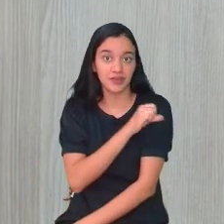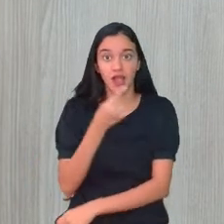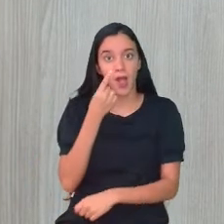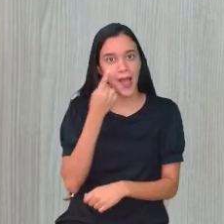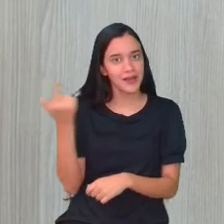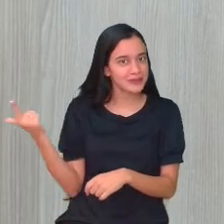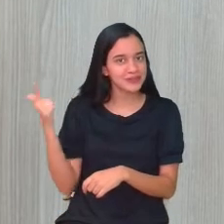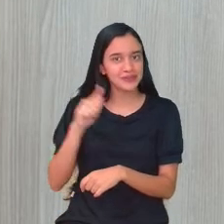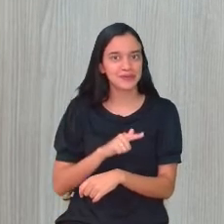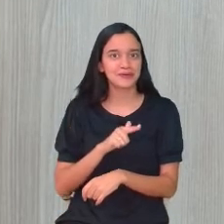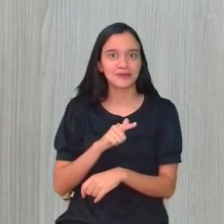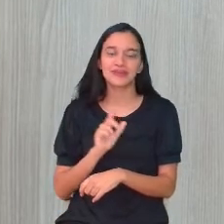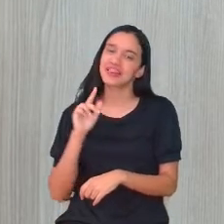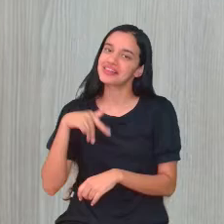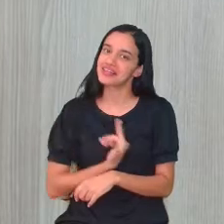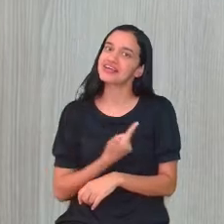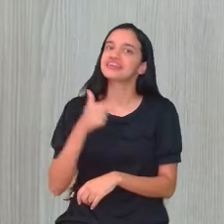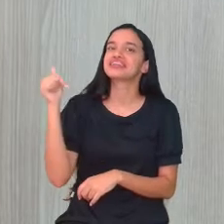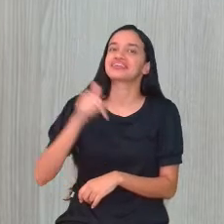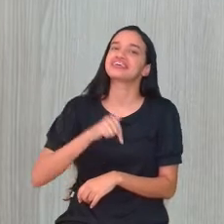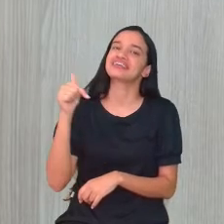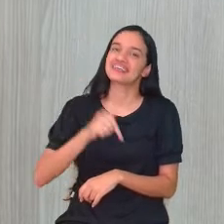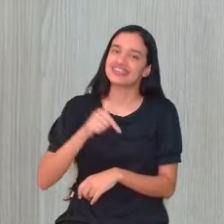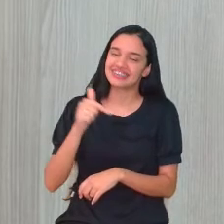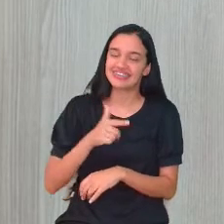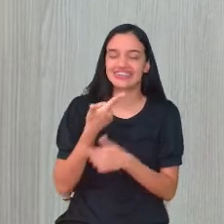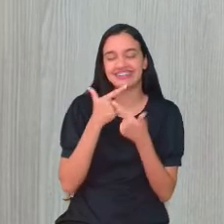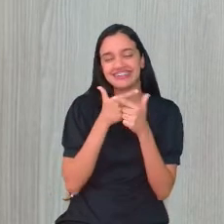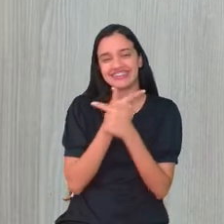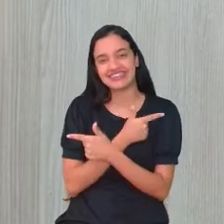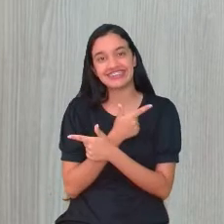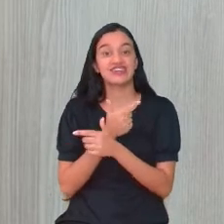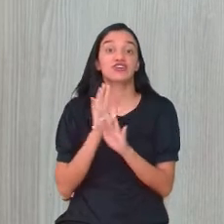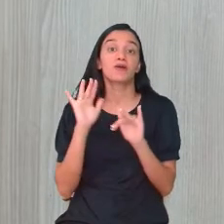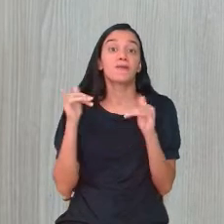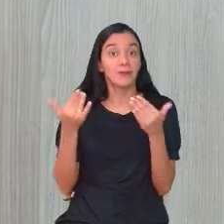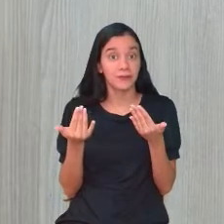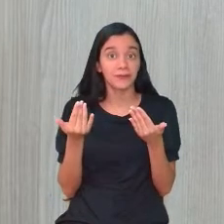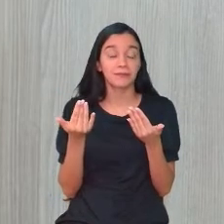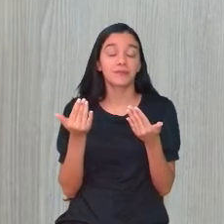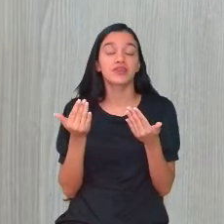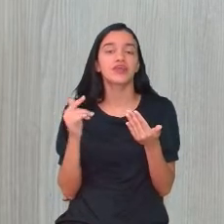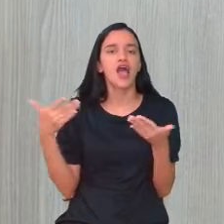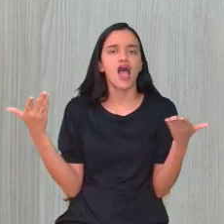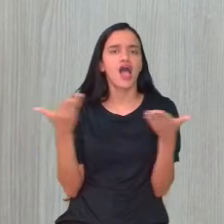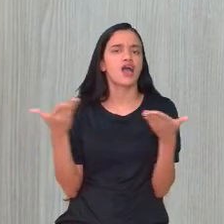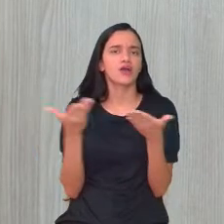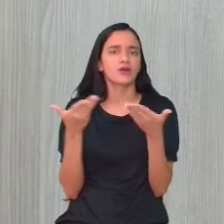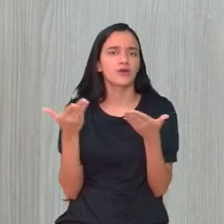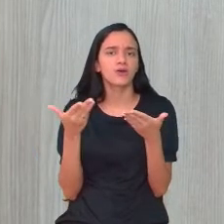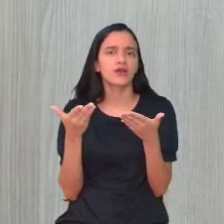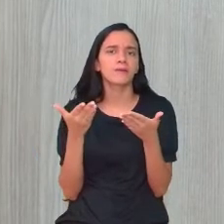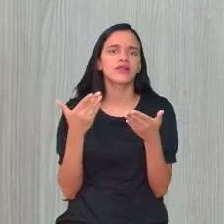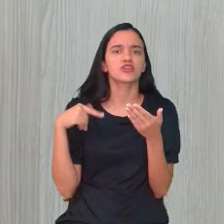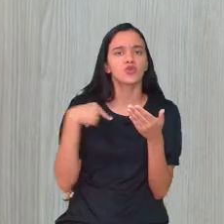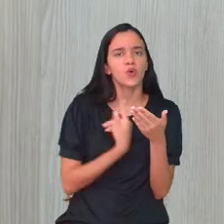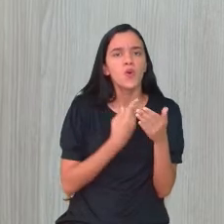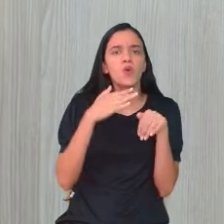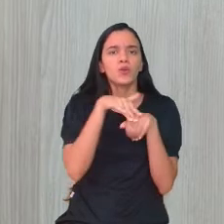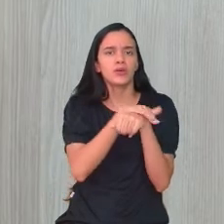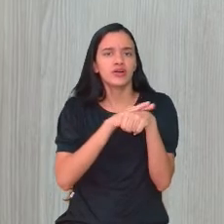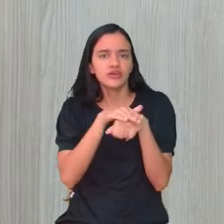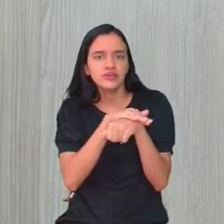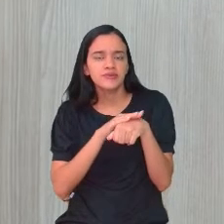gente aqui de novo. Nós aqui nós aqui outra vez. Então, e agora para a gente conversar um pouquinho,